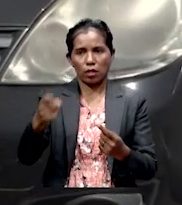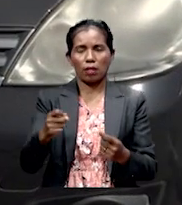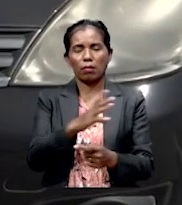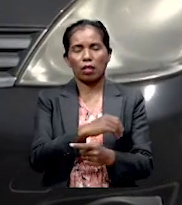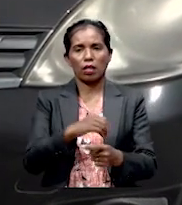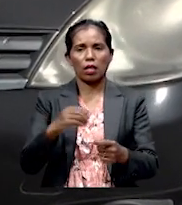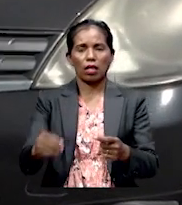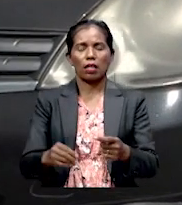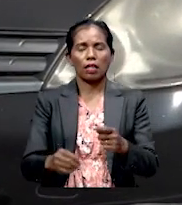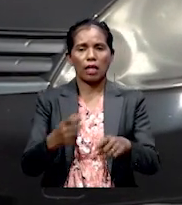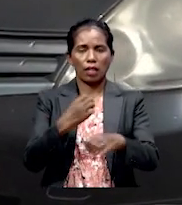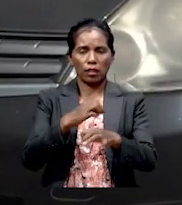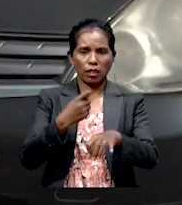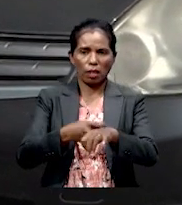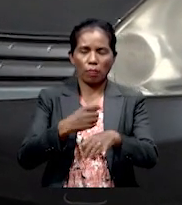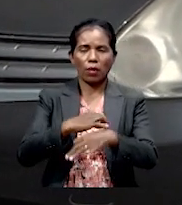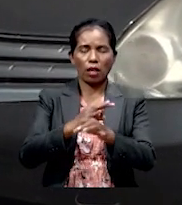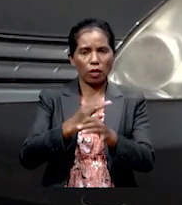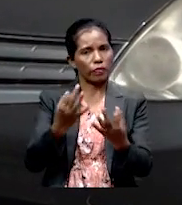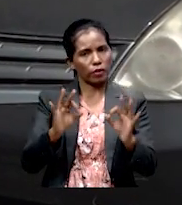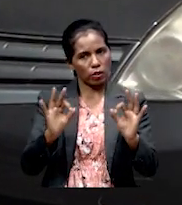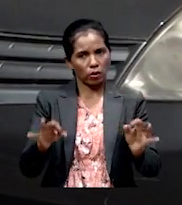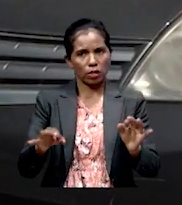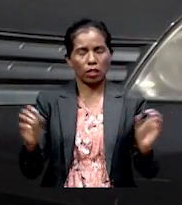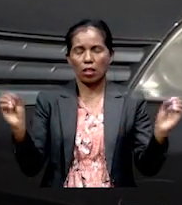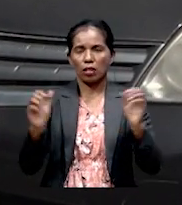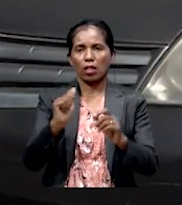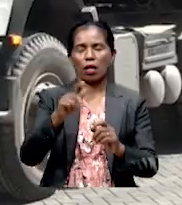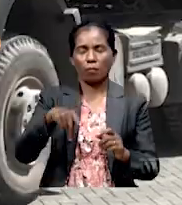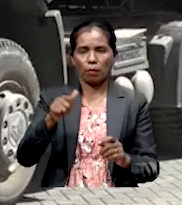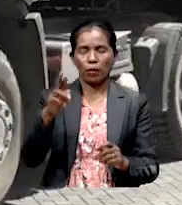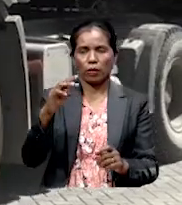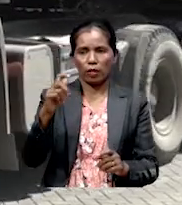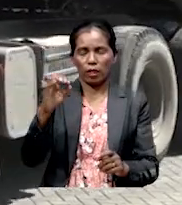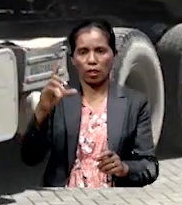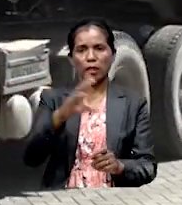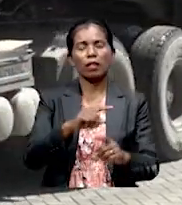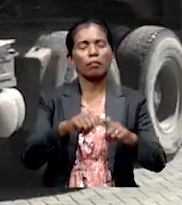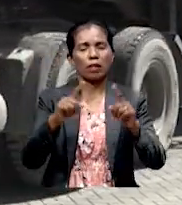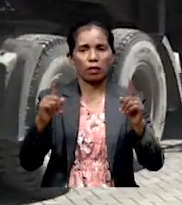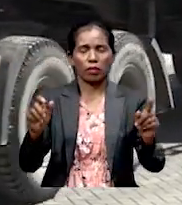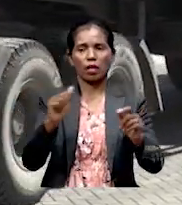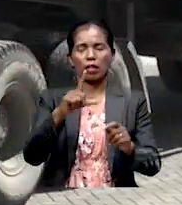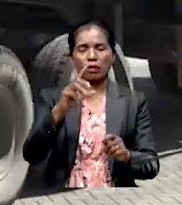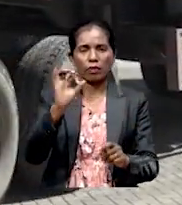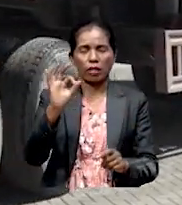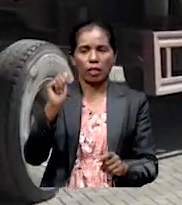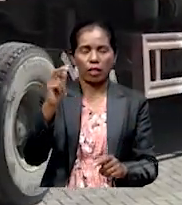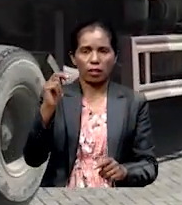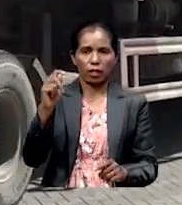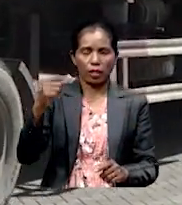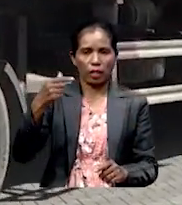li ona, tambane kareta hirak ne, lao saportil ne responsabilidade, mebe alfandiga ne responsabilidade